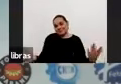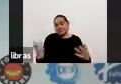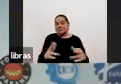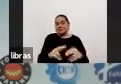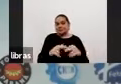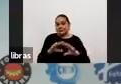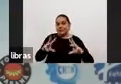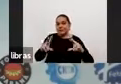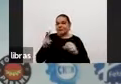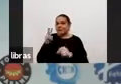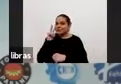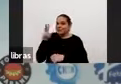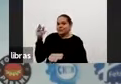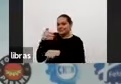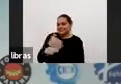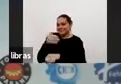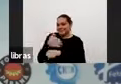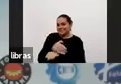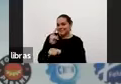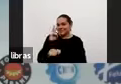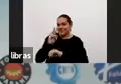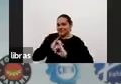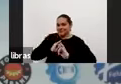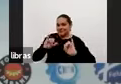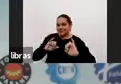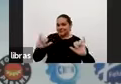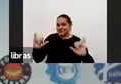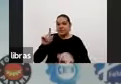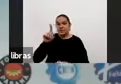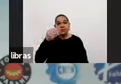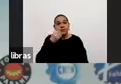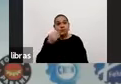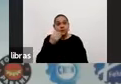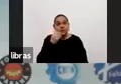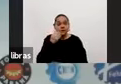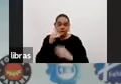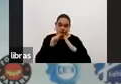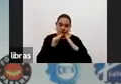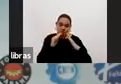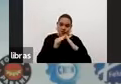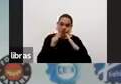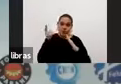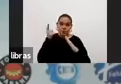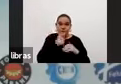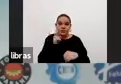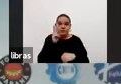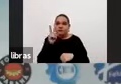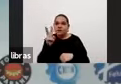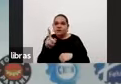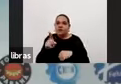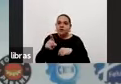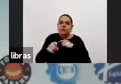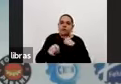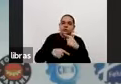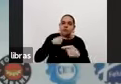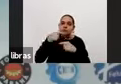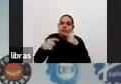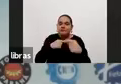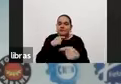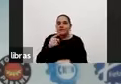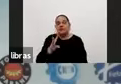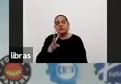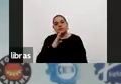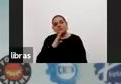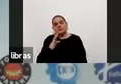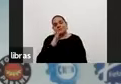acesso ao conteúdo. É uma oportunidade para ele, da casa dele, do conforto dele, tirar dúvidas e conhecer um